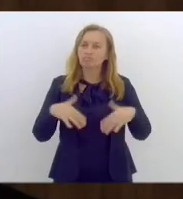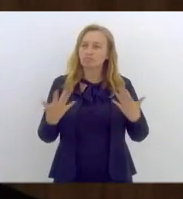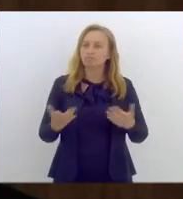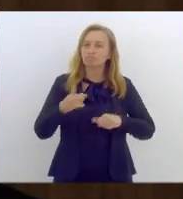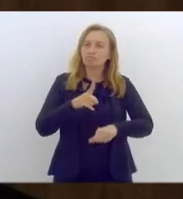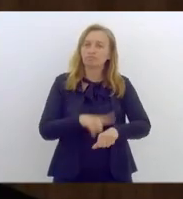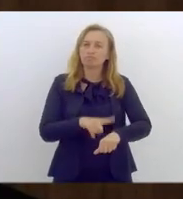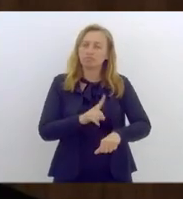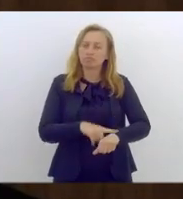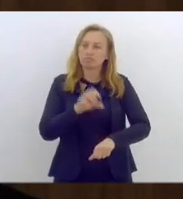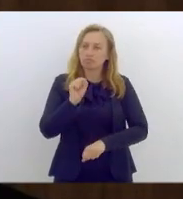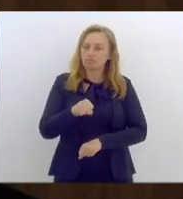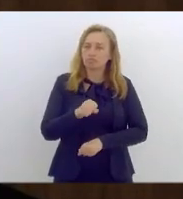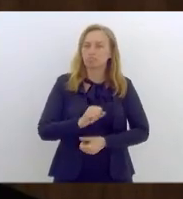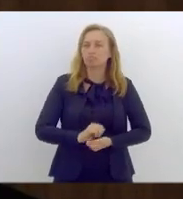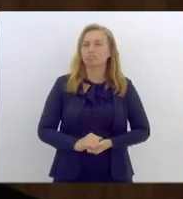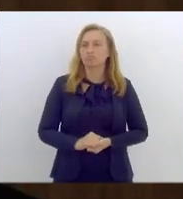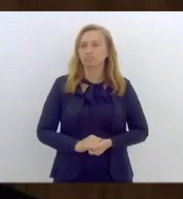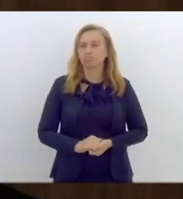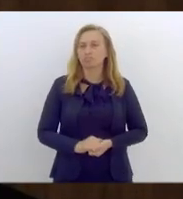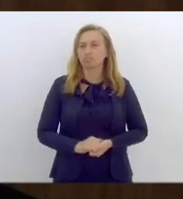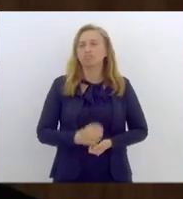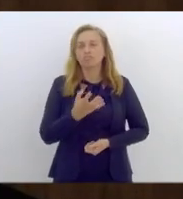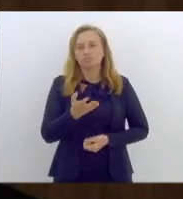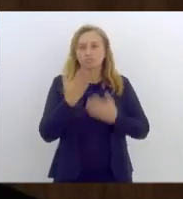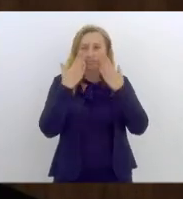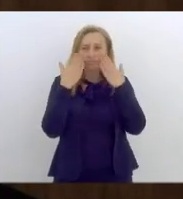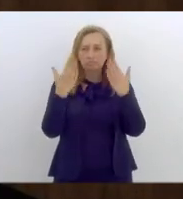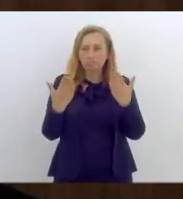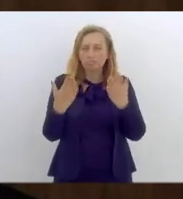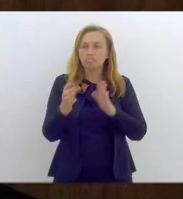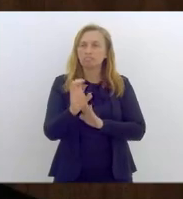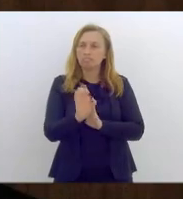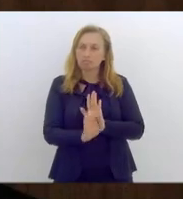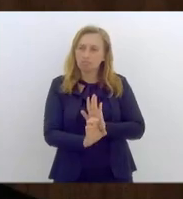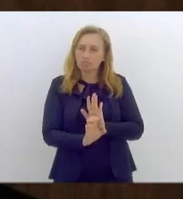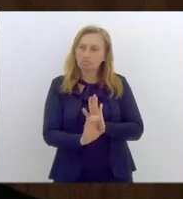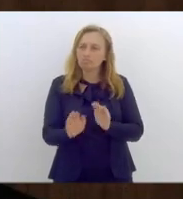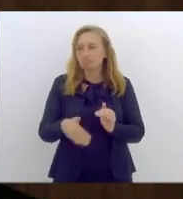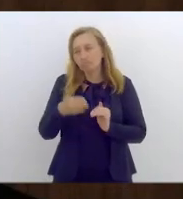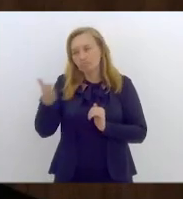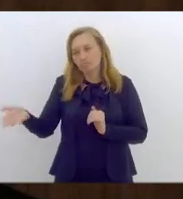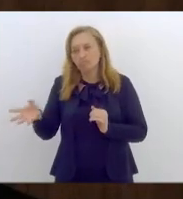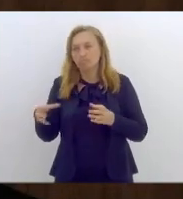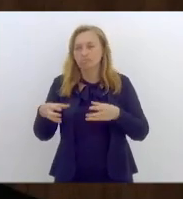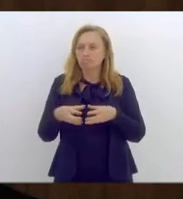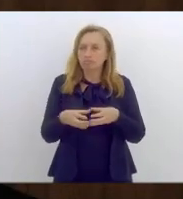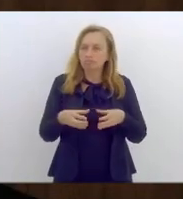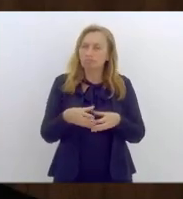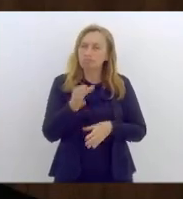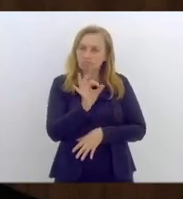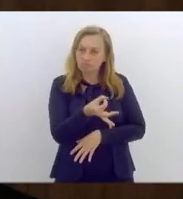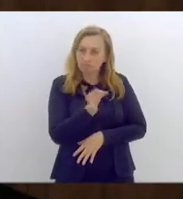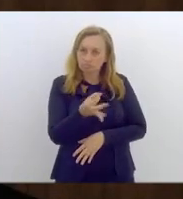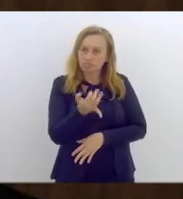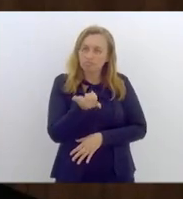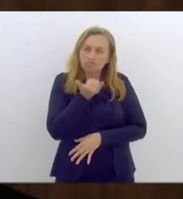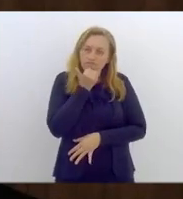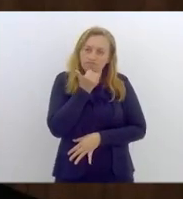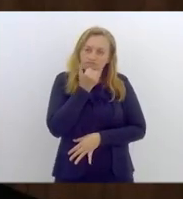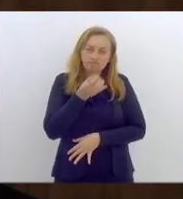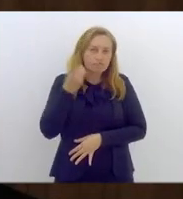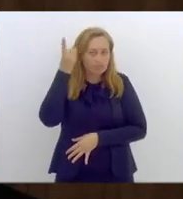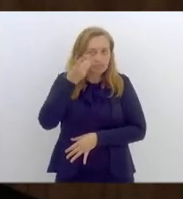o voto é favorável e que ela apresentar as emendas fora da comissão exatamente Me desculpe